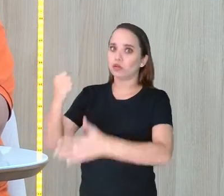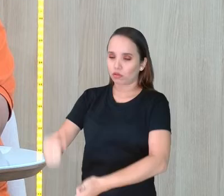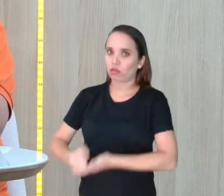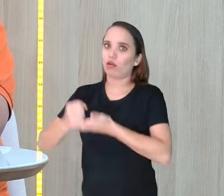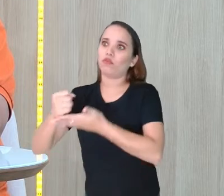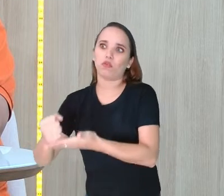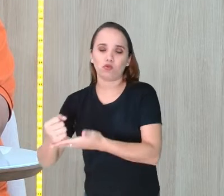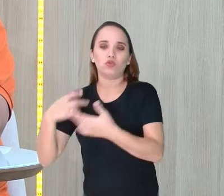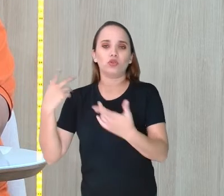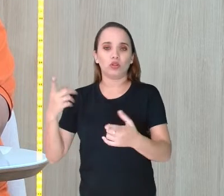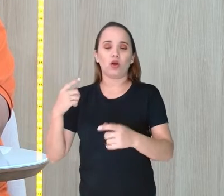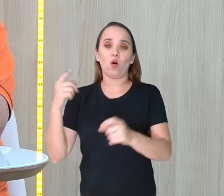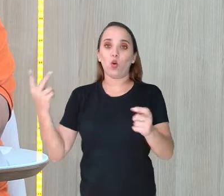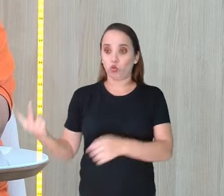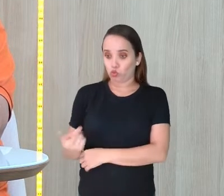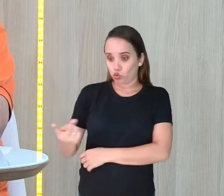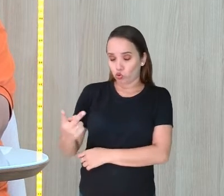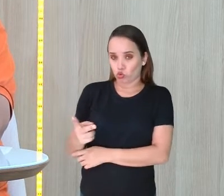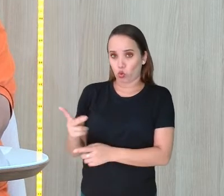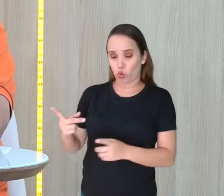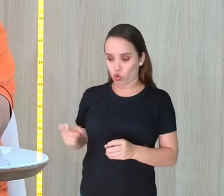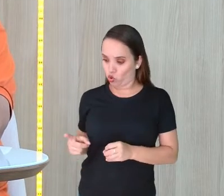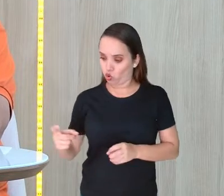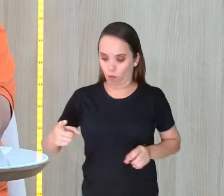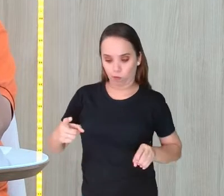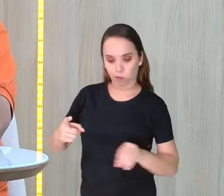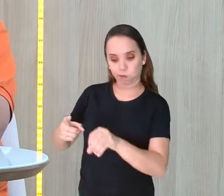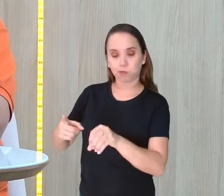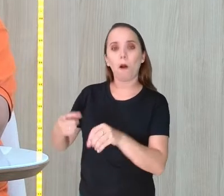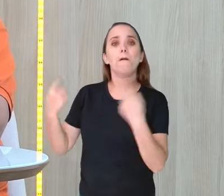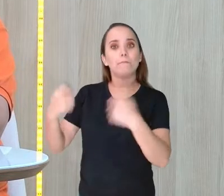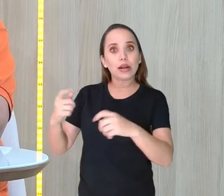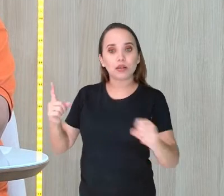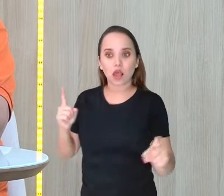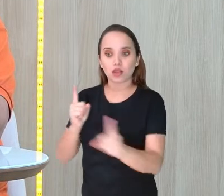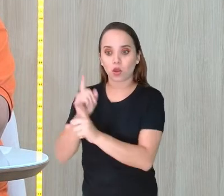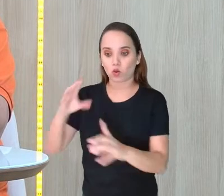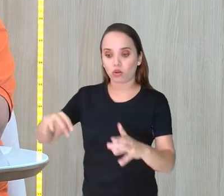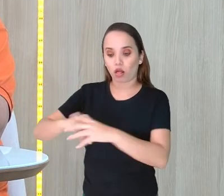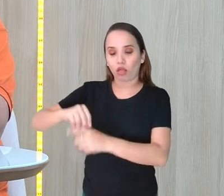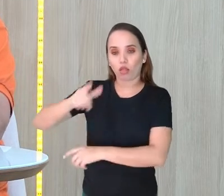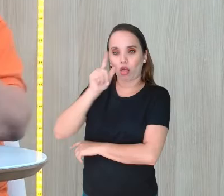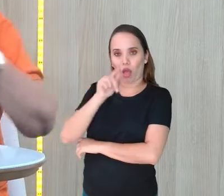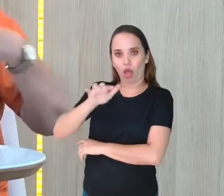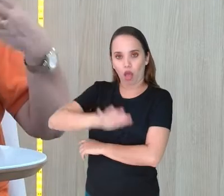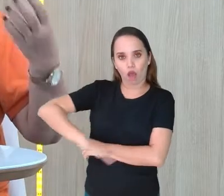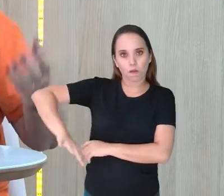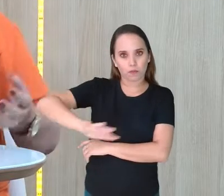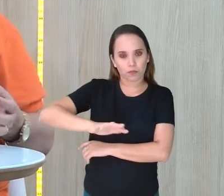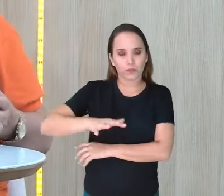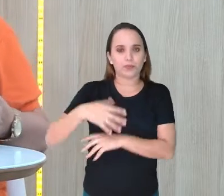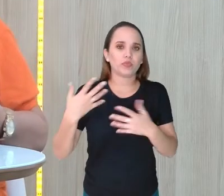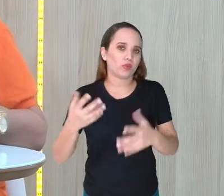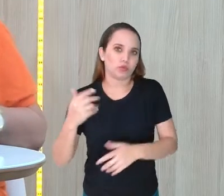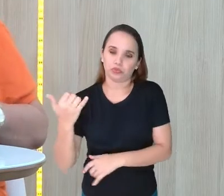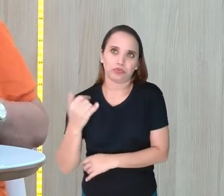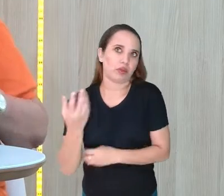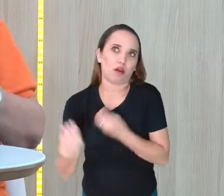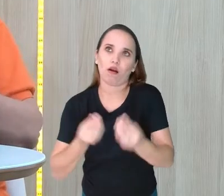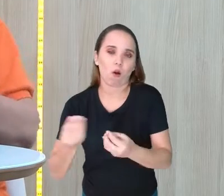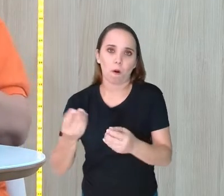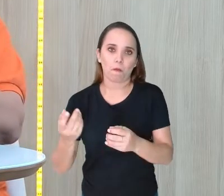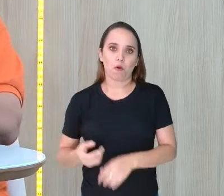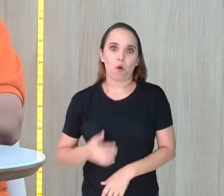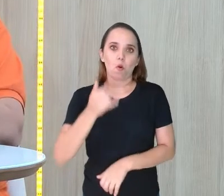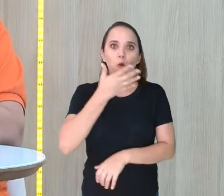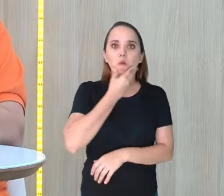feminino, eles precisam se encontrar na água. Então, não vai colocar os seus óvulos, no caso da fêmea, num local bem distante, não. É